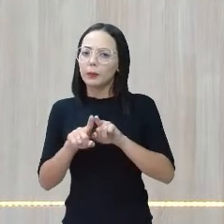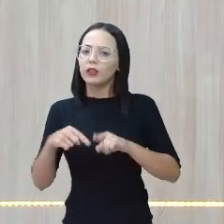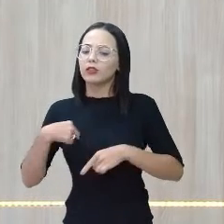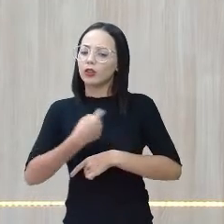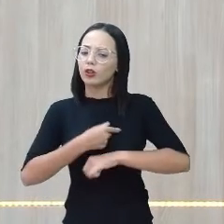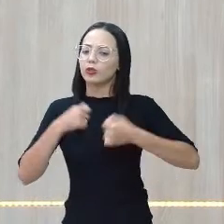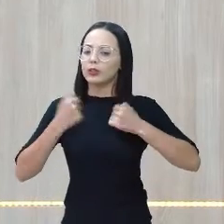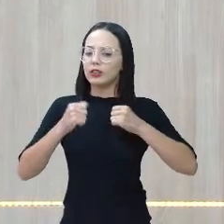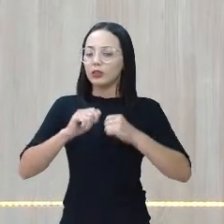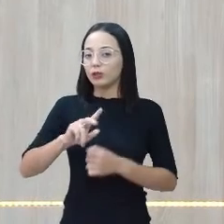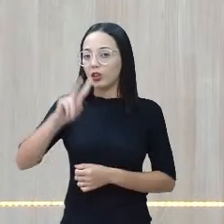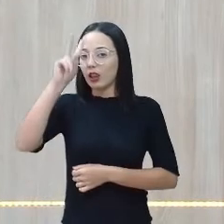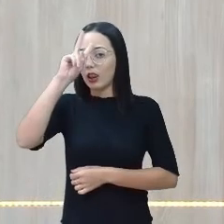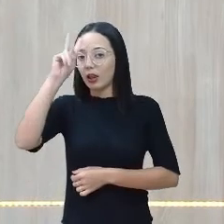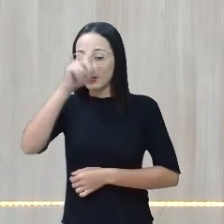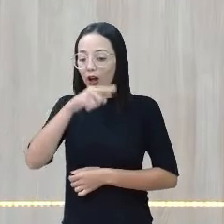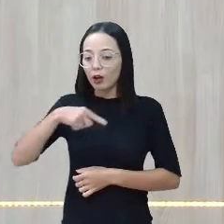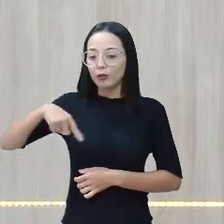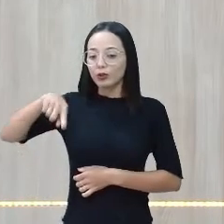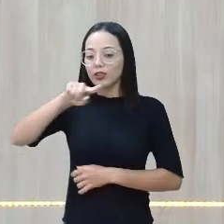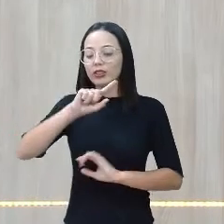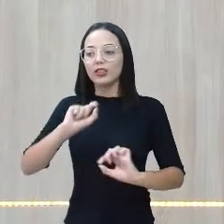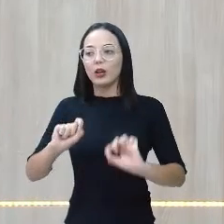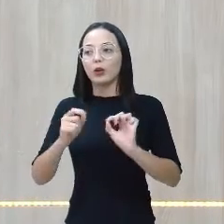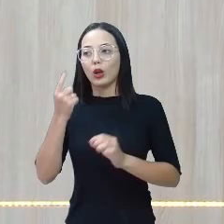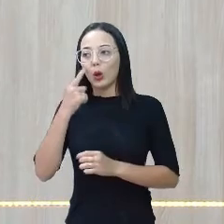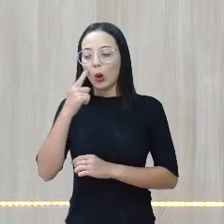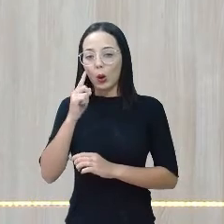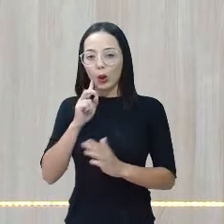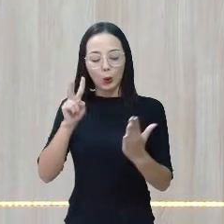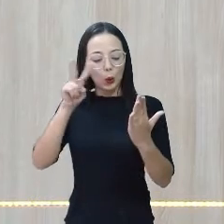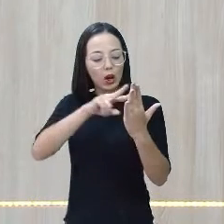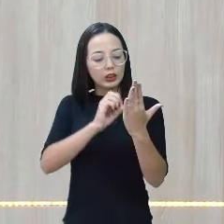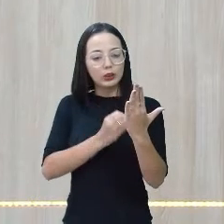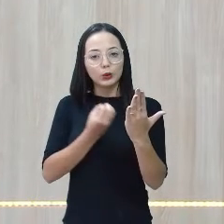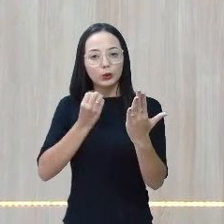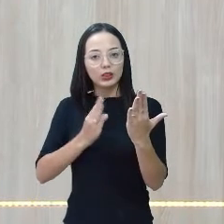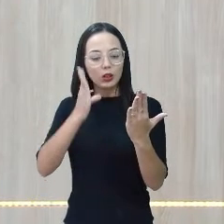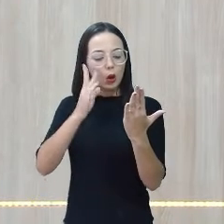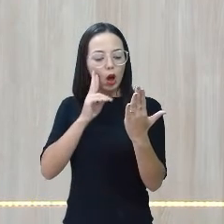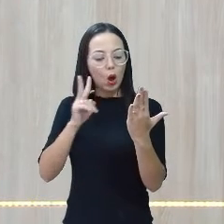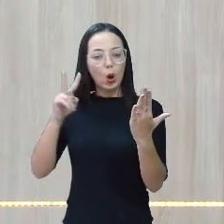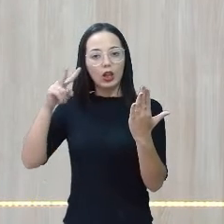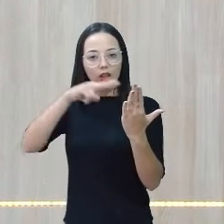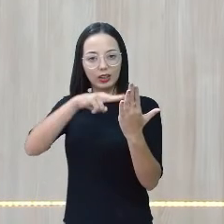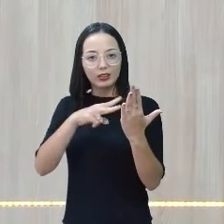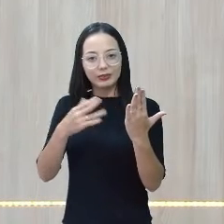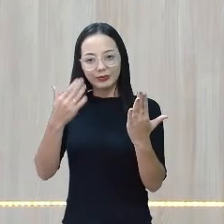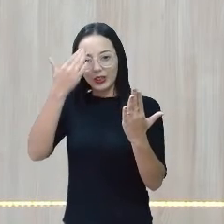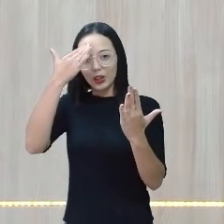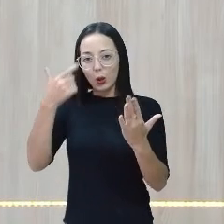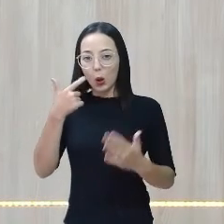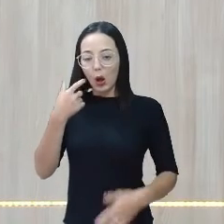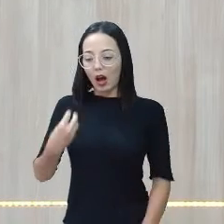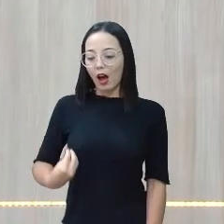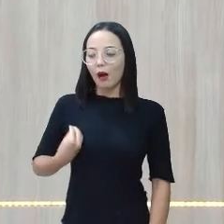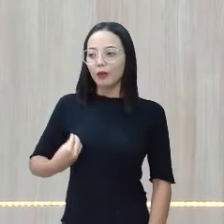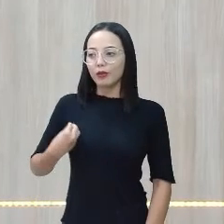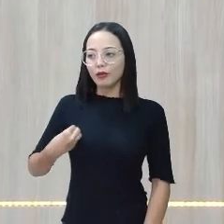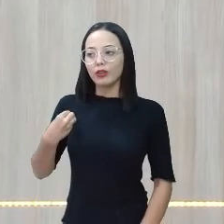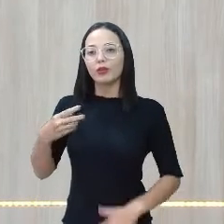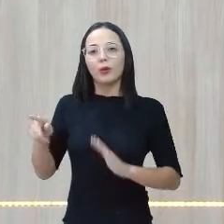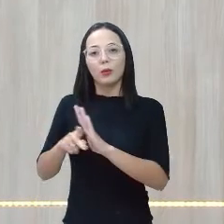que lembrar aqui a vocês, eu estou olhando aqui no celular, estou inclusive me vendo aqui ao vivo aqui no celular